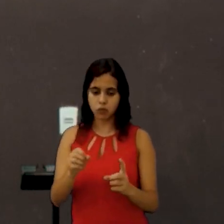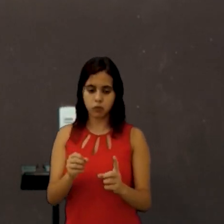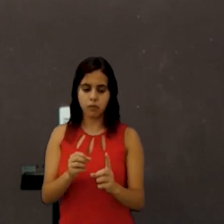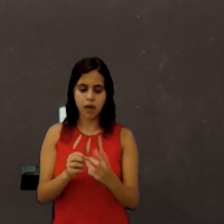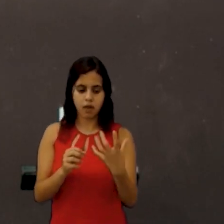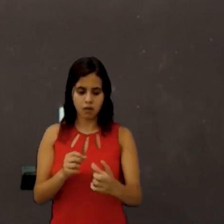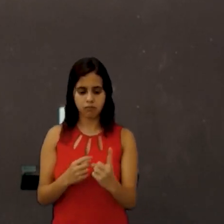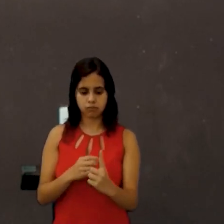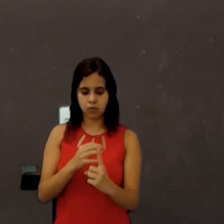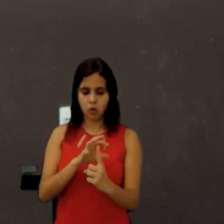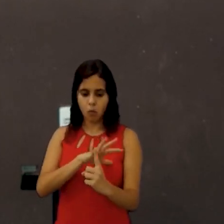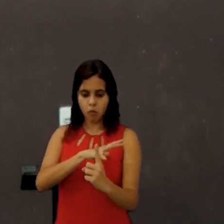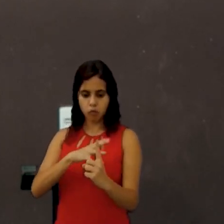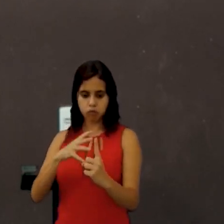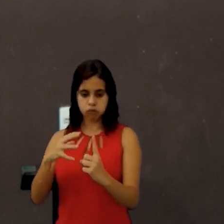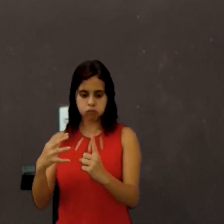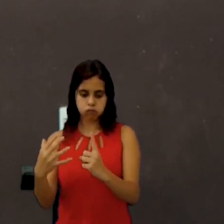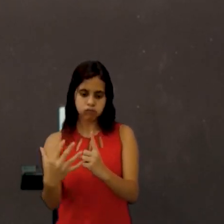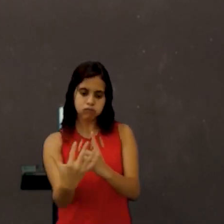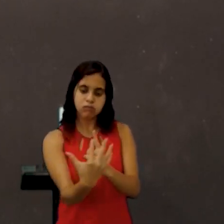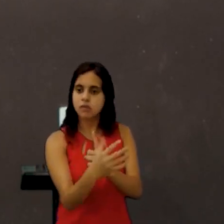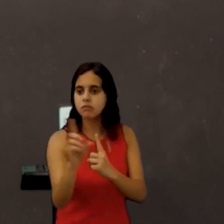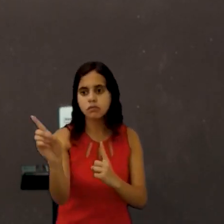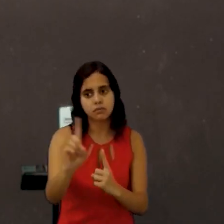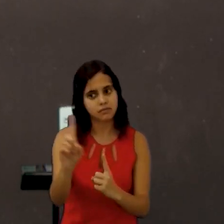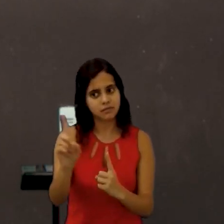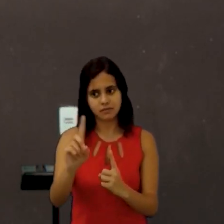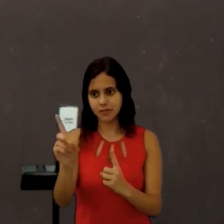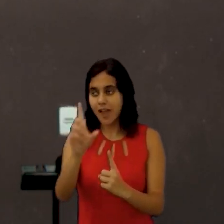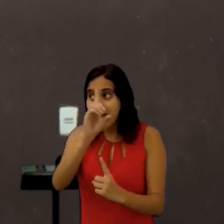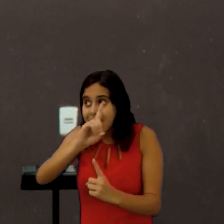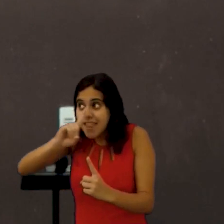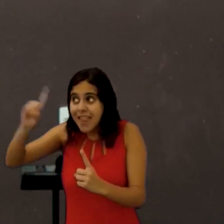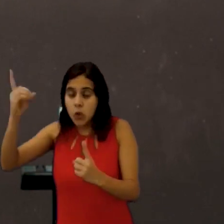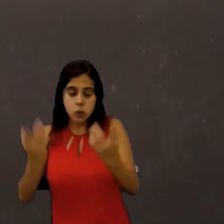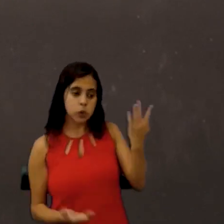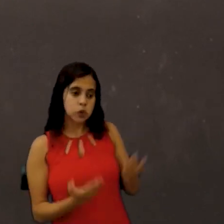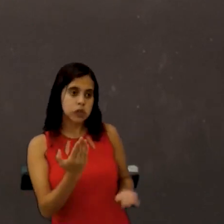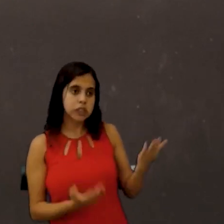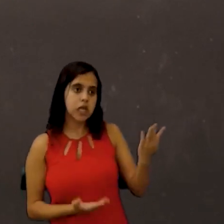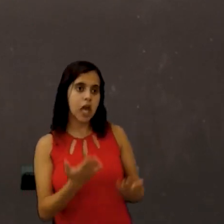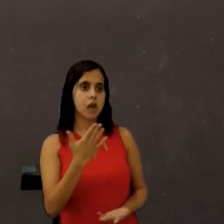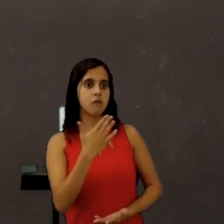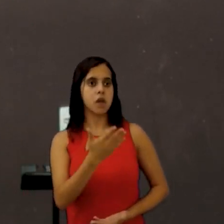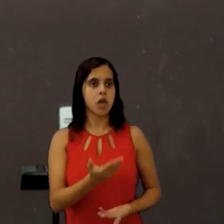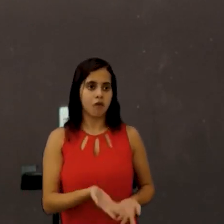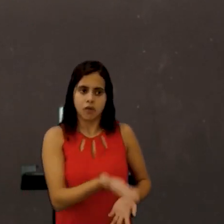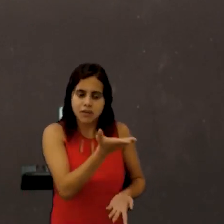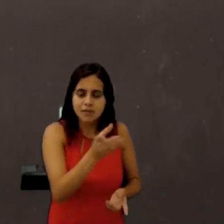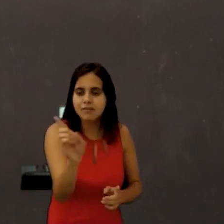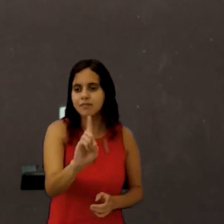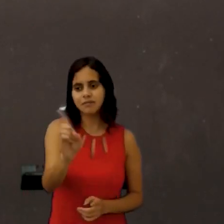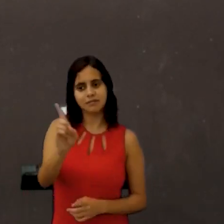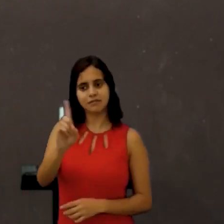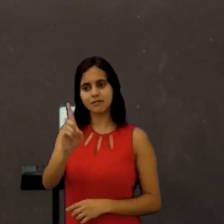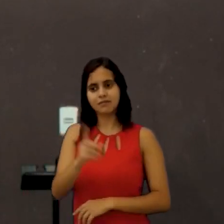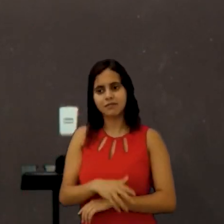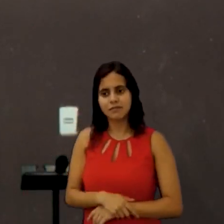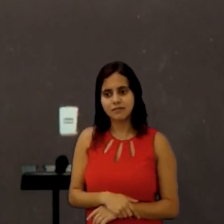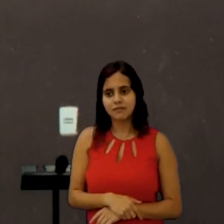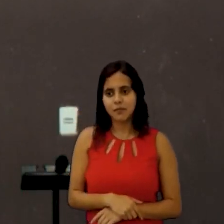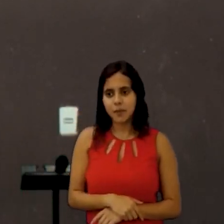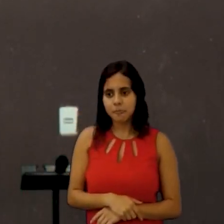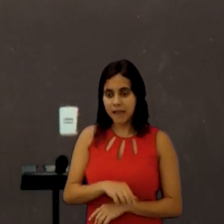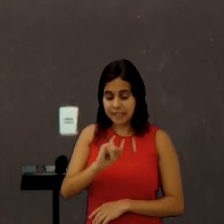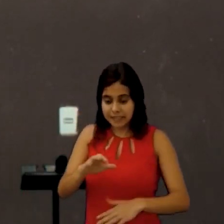é o capataz, Deus é o servo, é o garçom que existe para satisfazer tuas vontades. Não! Se